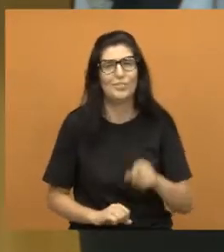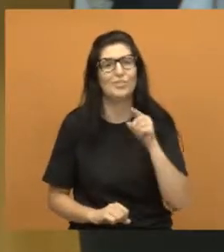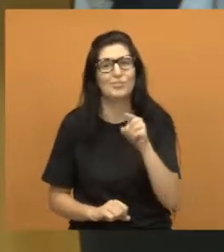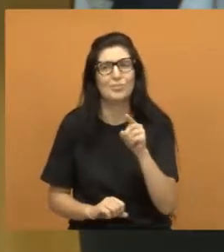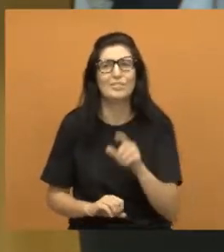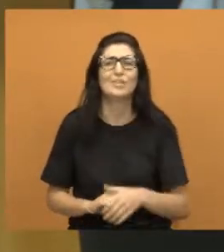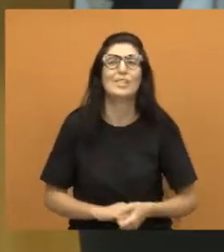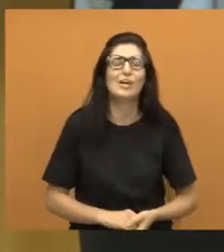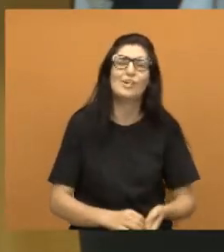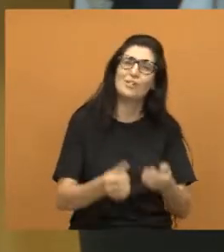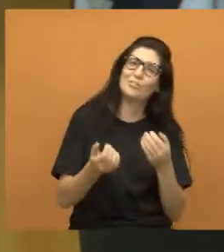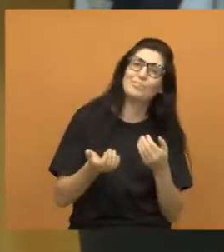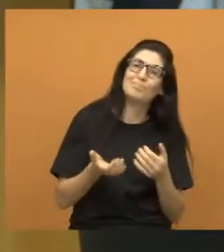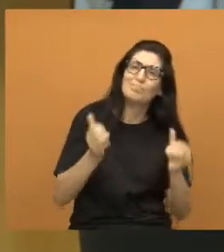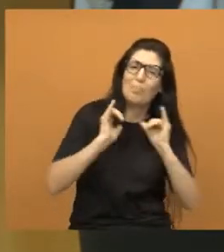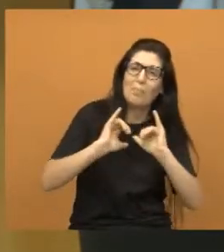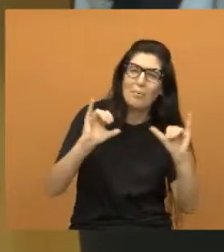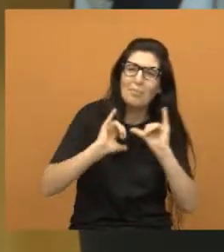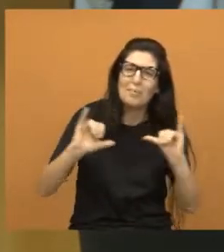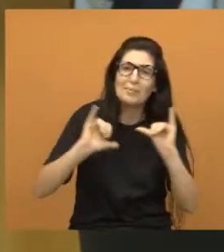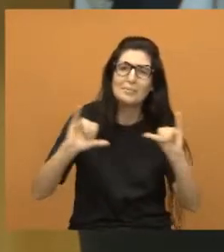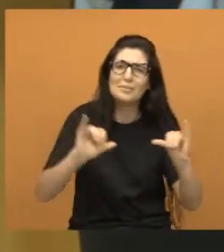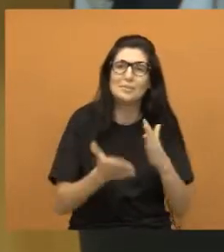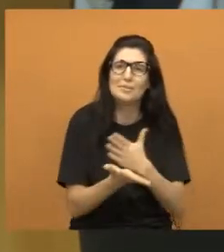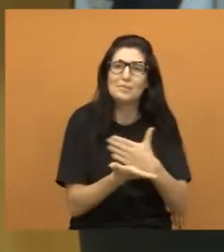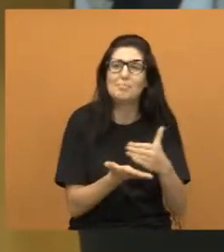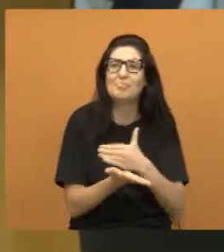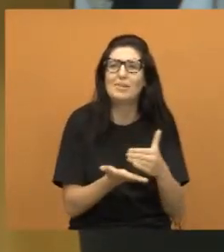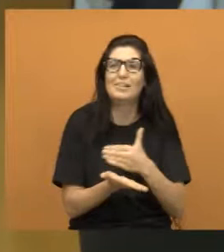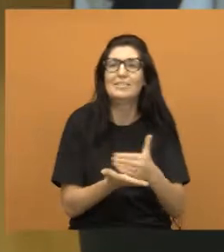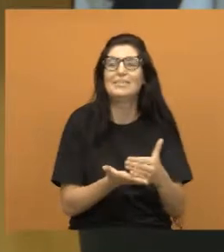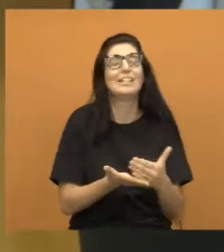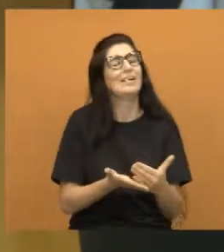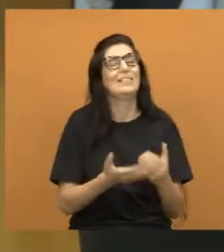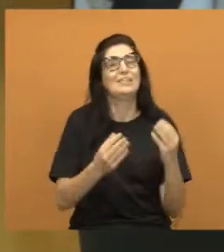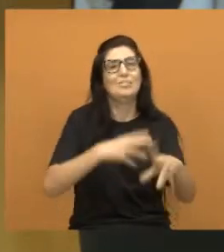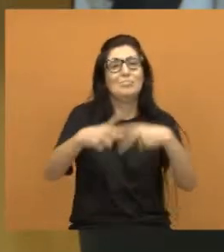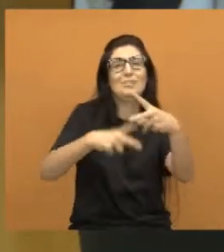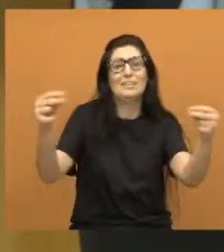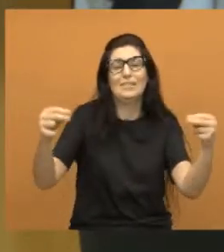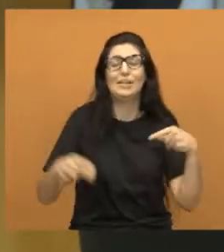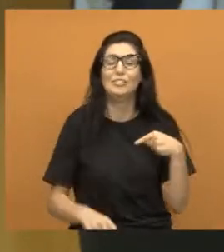já fazendo com propaganda e dando time de camisa,